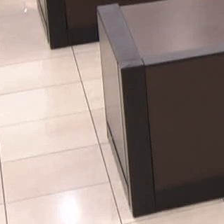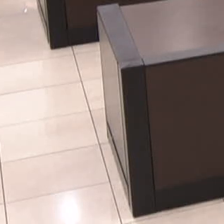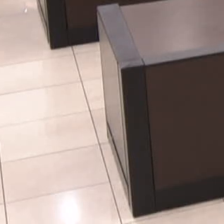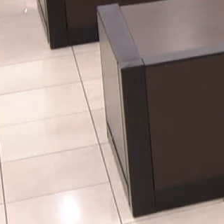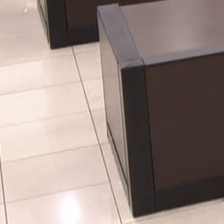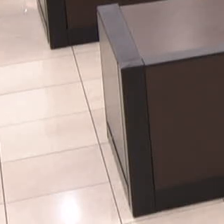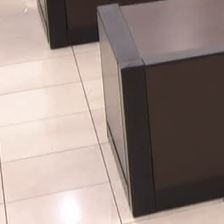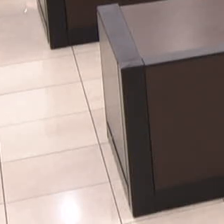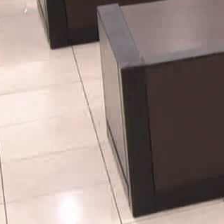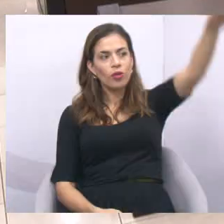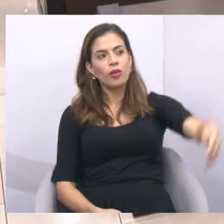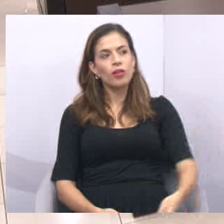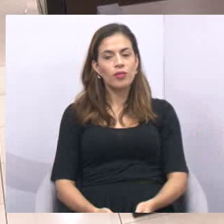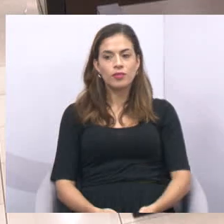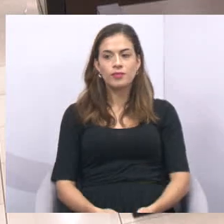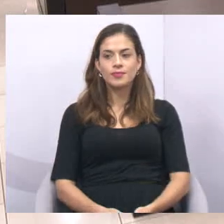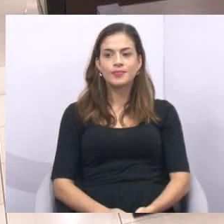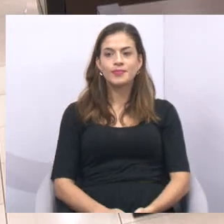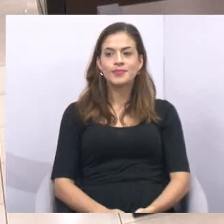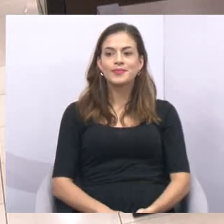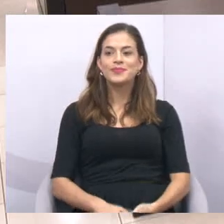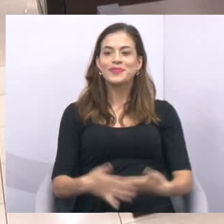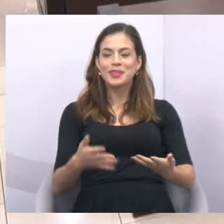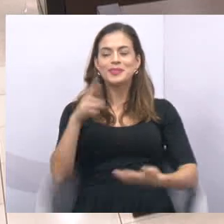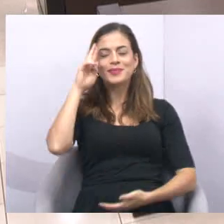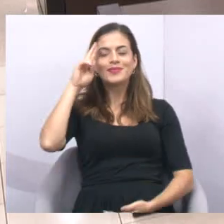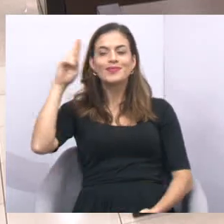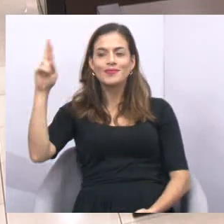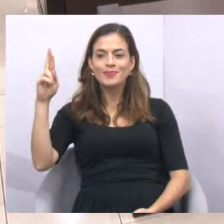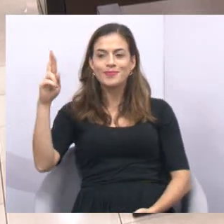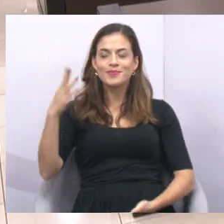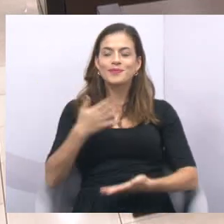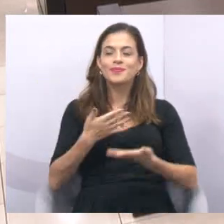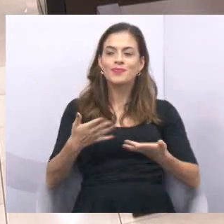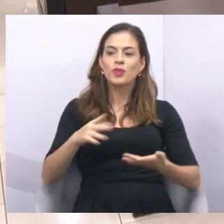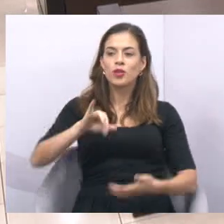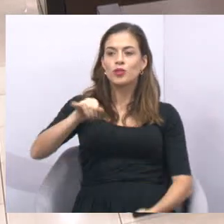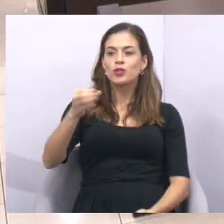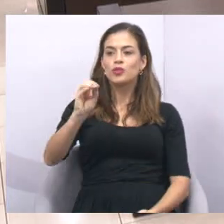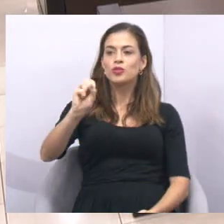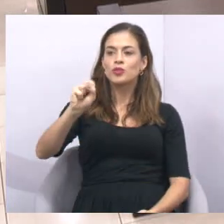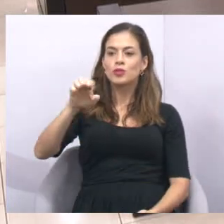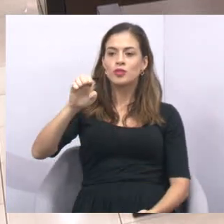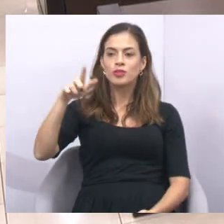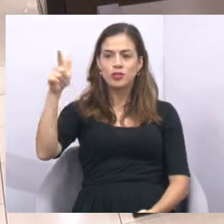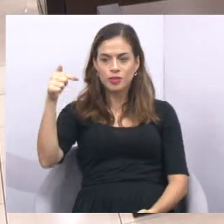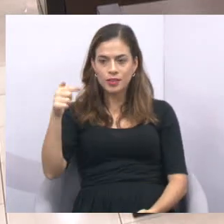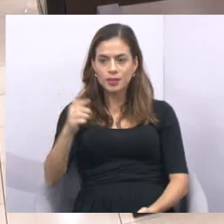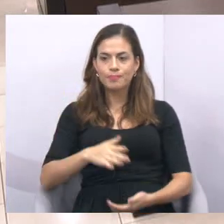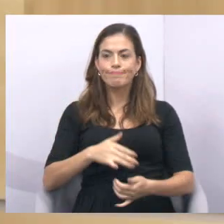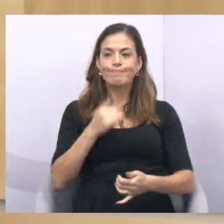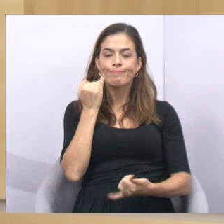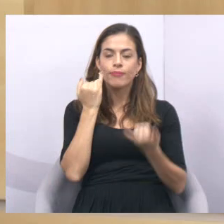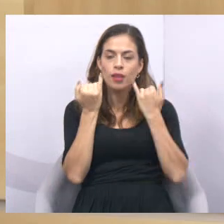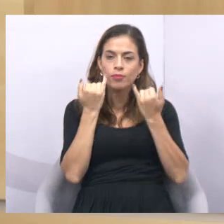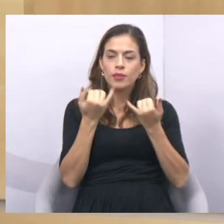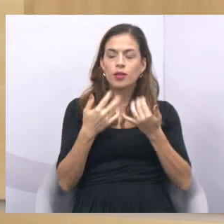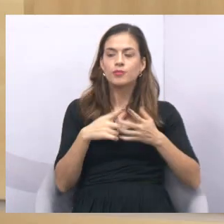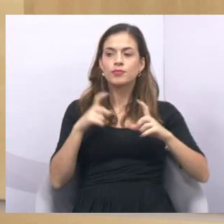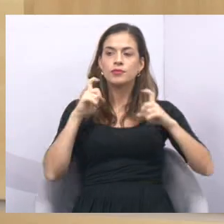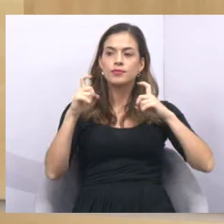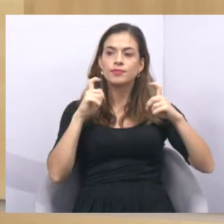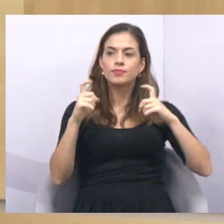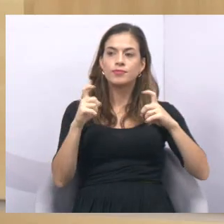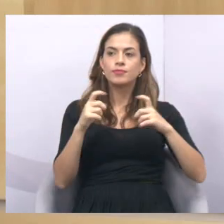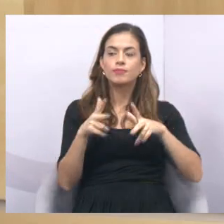cidadão jacareiense ao senhor José Edivar Simões. Informamos que esta sessão está sendo transmitida ao vivo pela